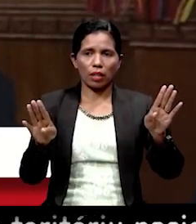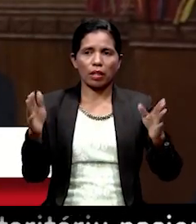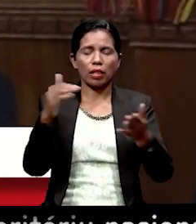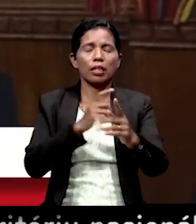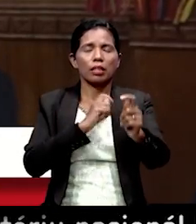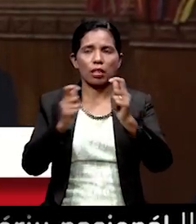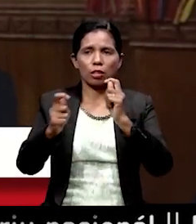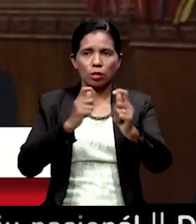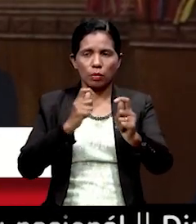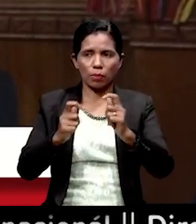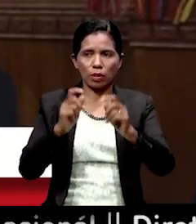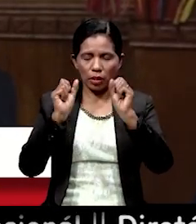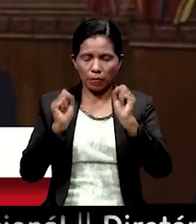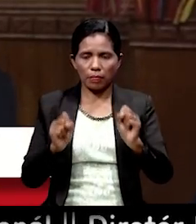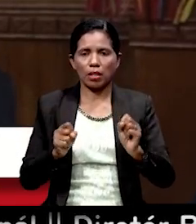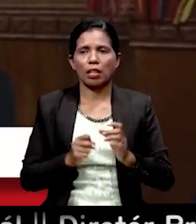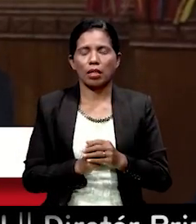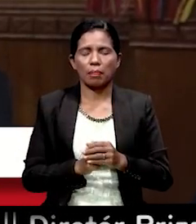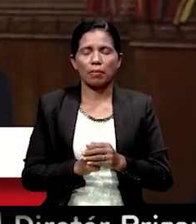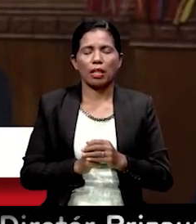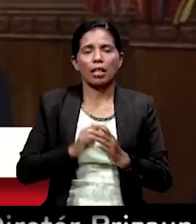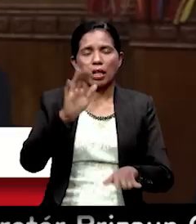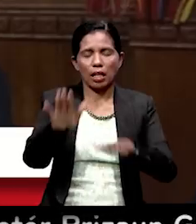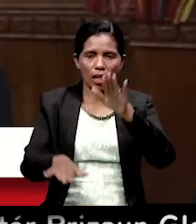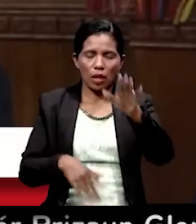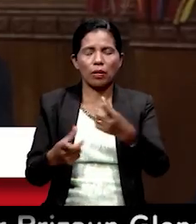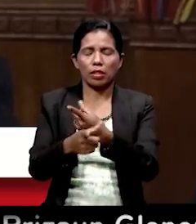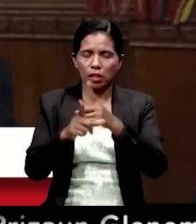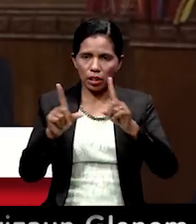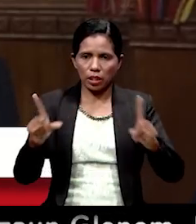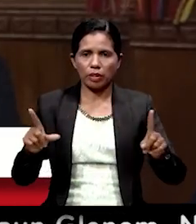público sirnebe ber circula livremente e ha